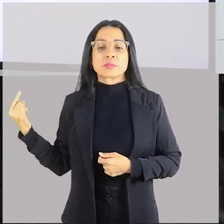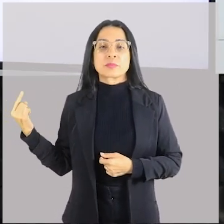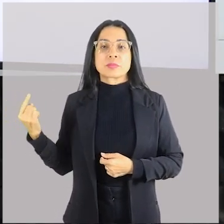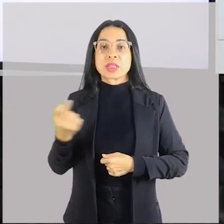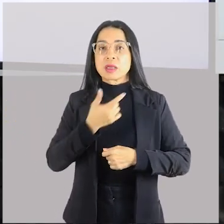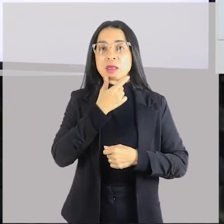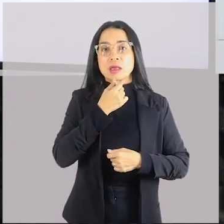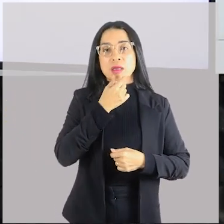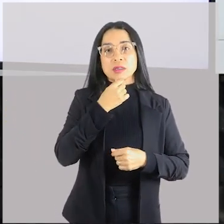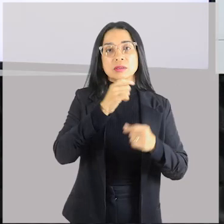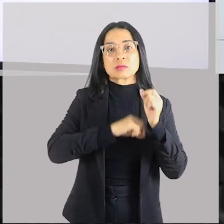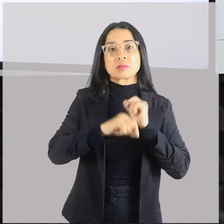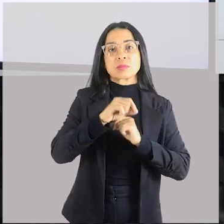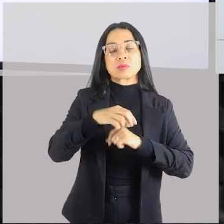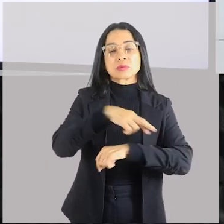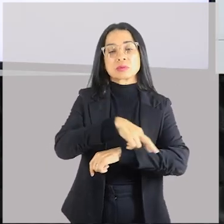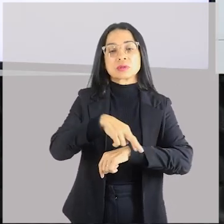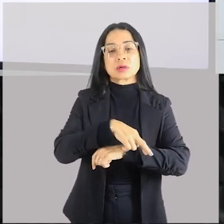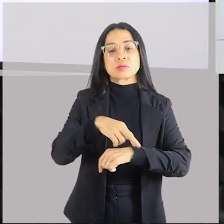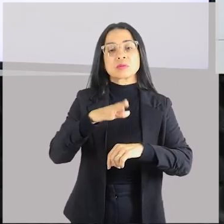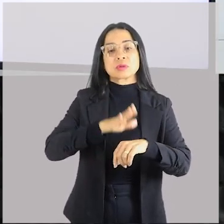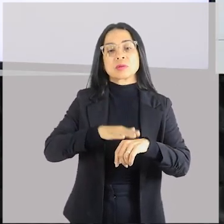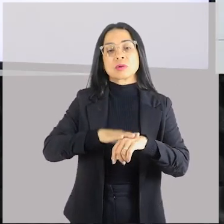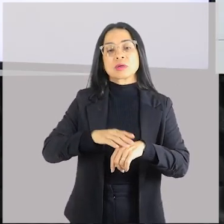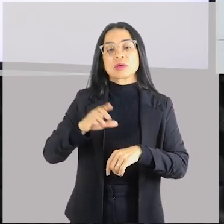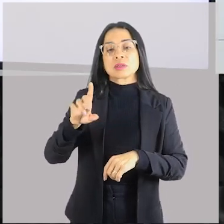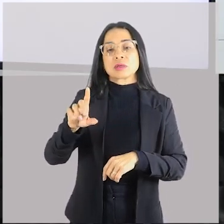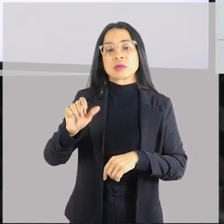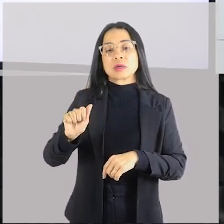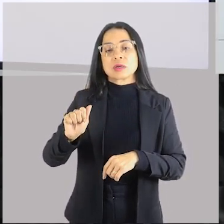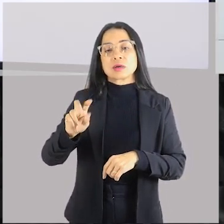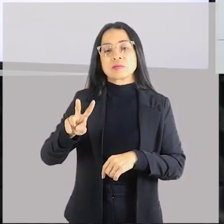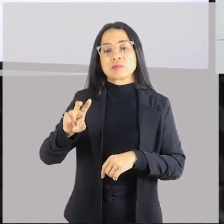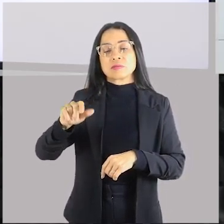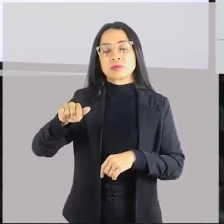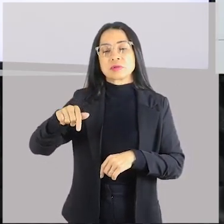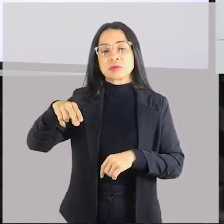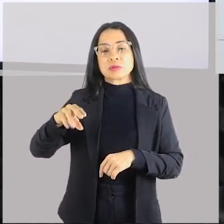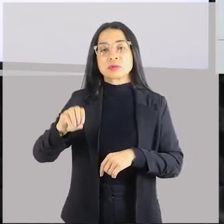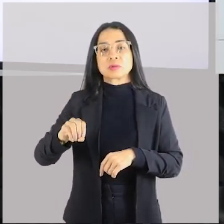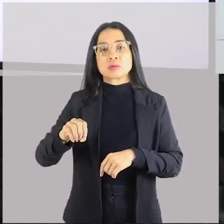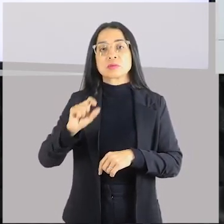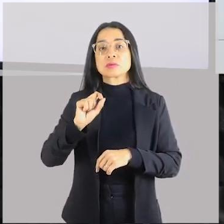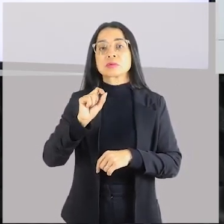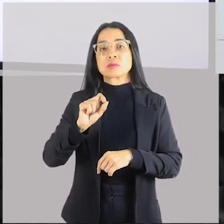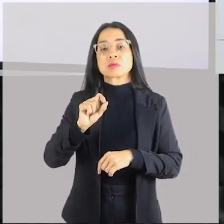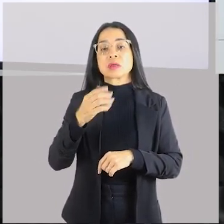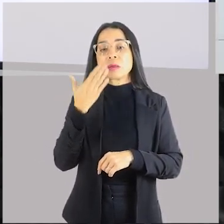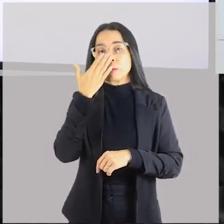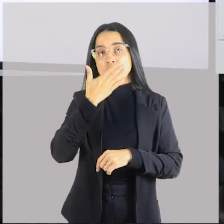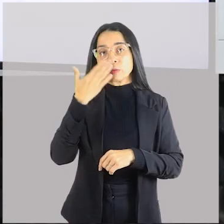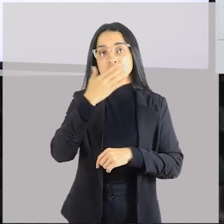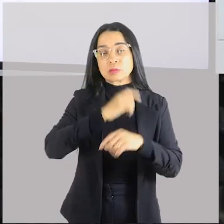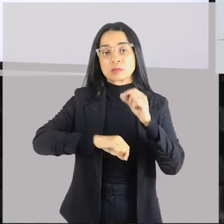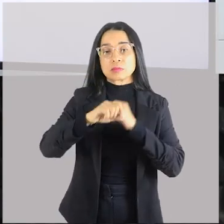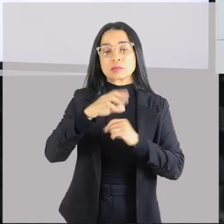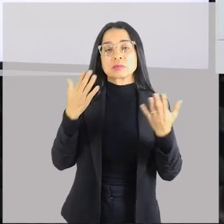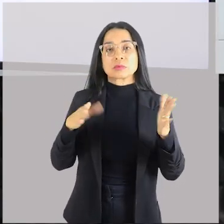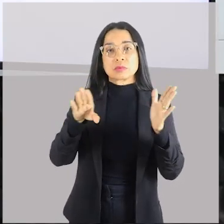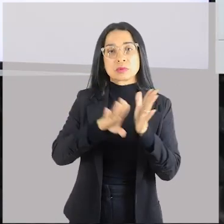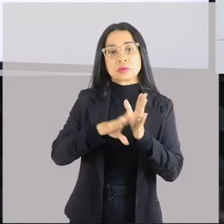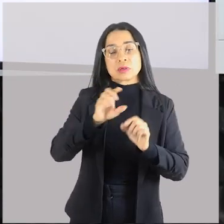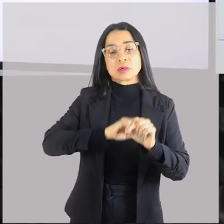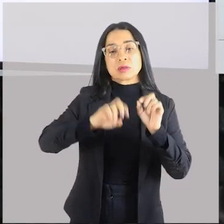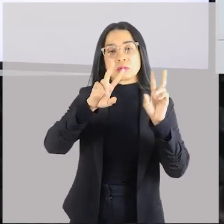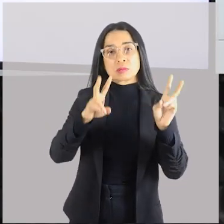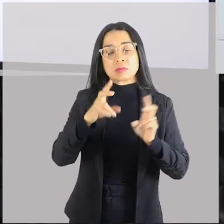da rua chamada avignon né que na verdade são prostitutas E isso gerou uma confusão muito grande já chegar nesse nesse assunto